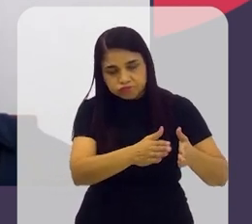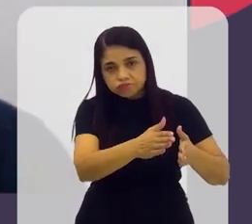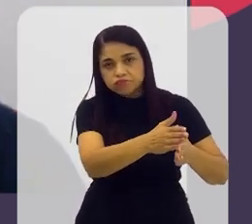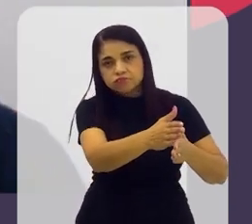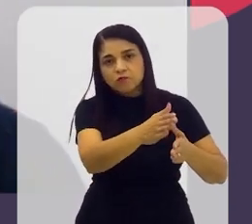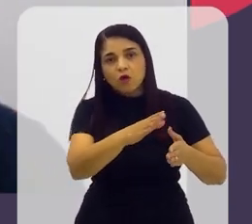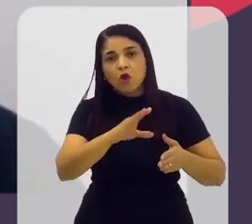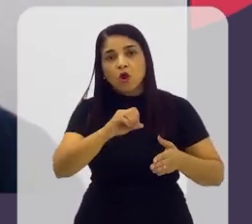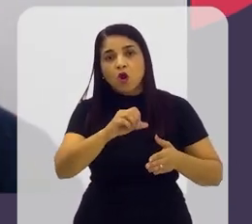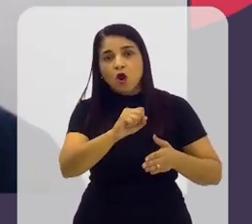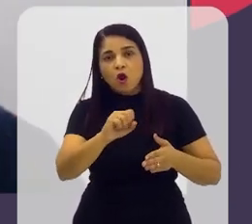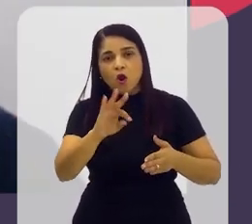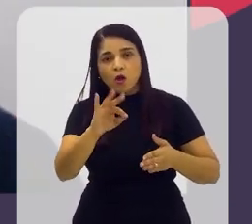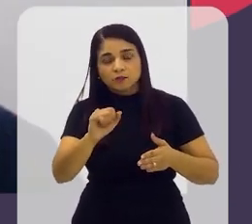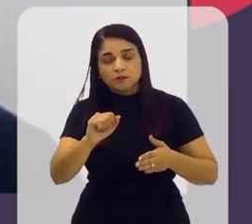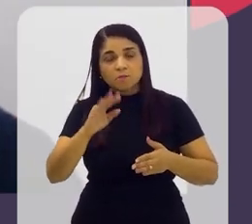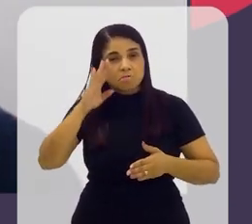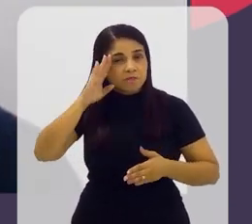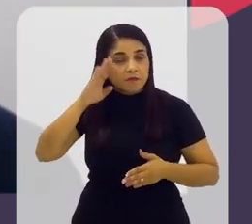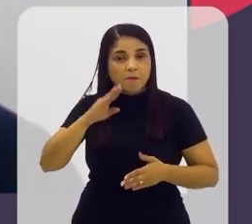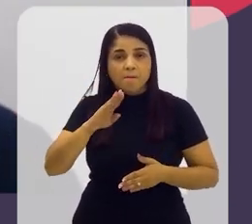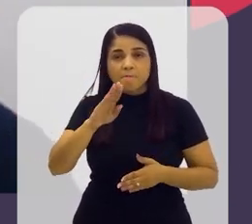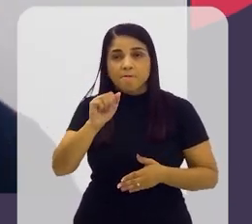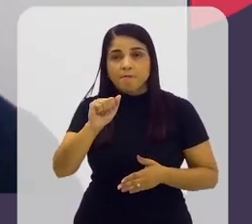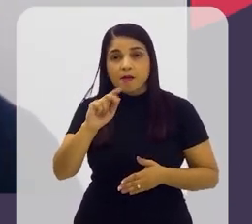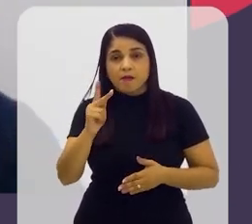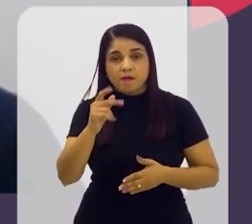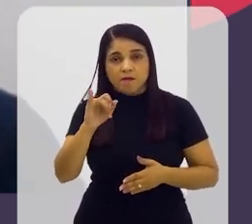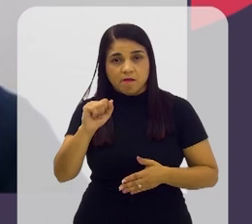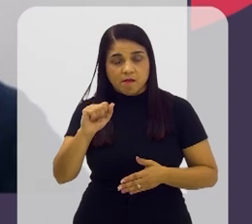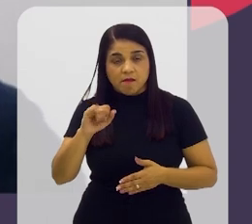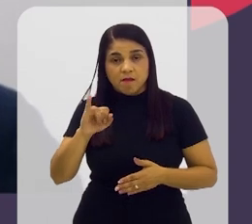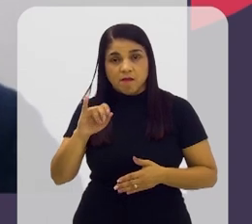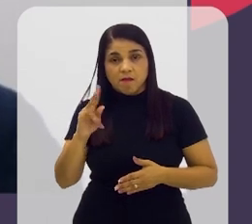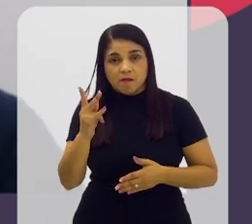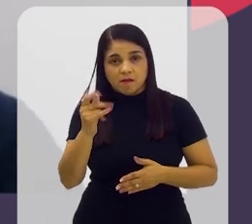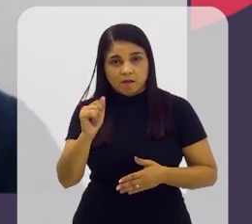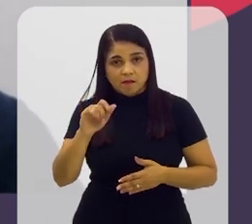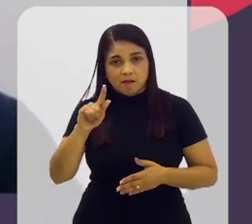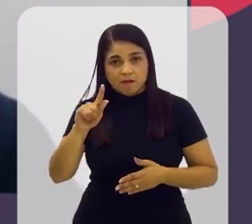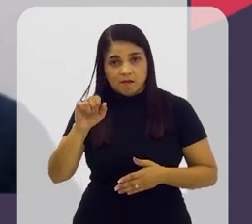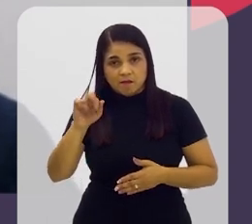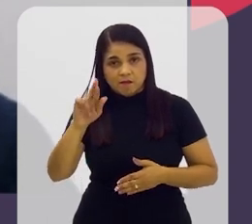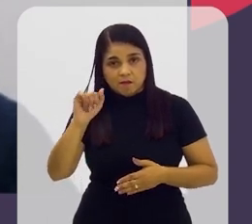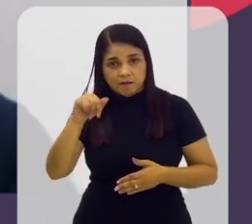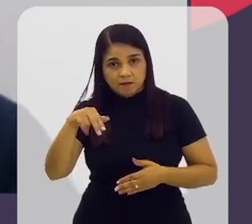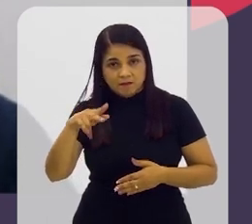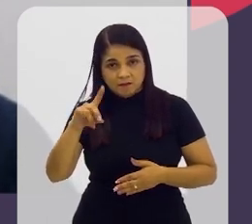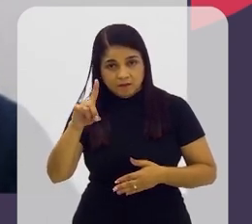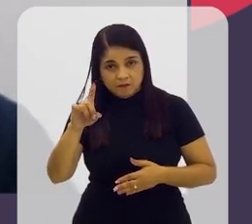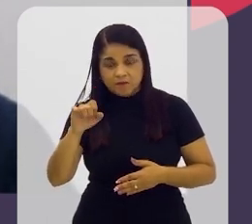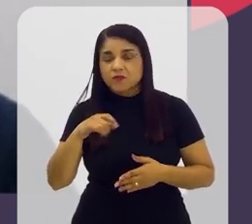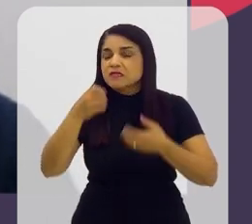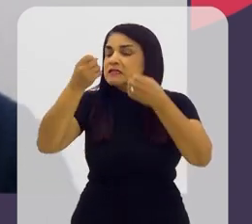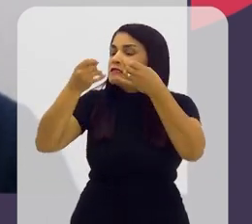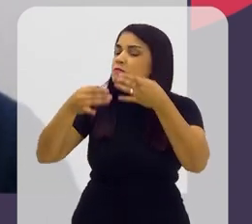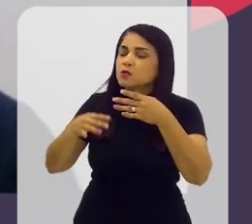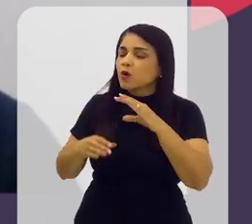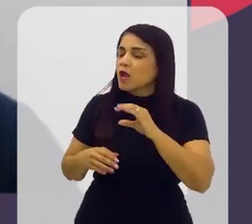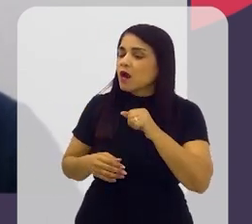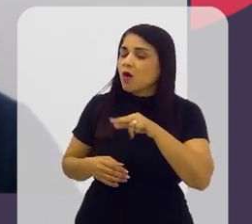Rio de Janeiro, principalmente a Baía de Ilha Grande, e ela traz impacto. Explica pra gente o que é o